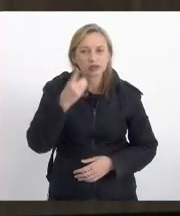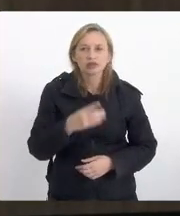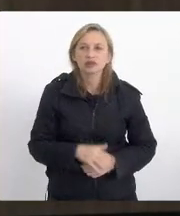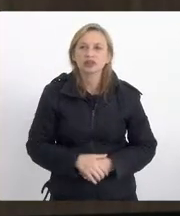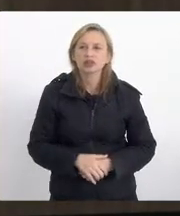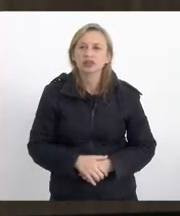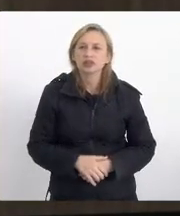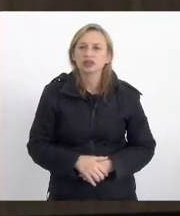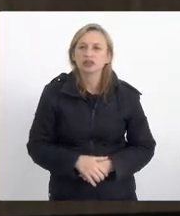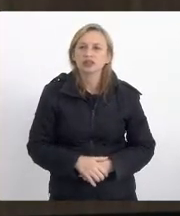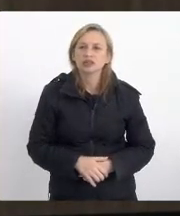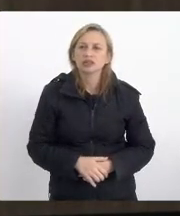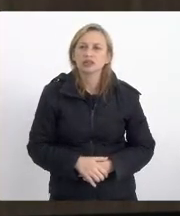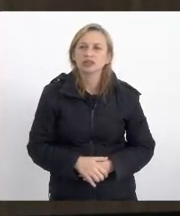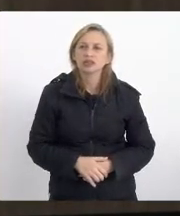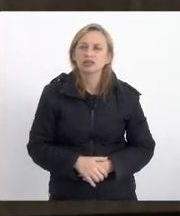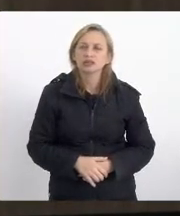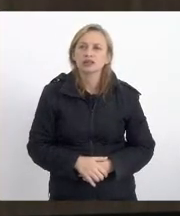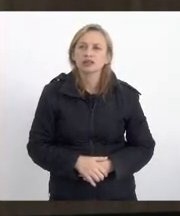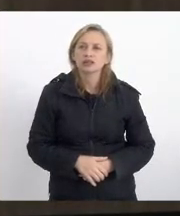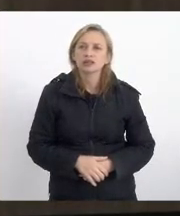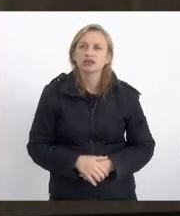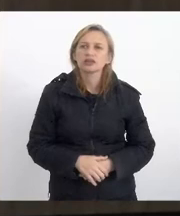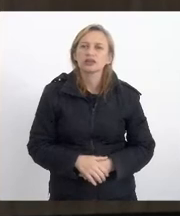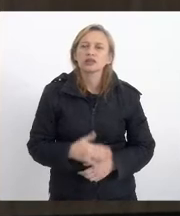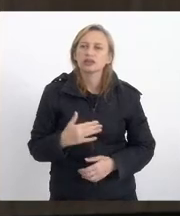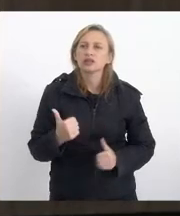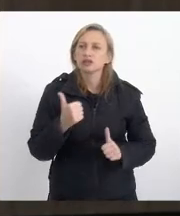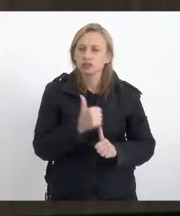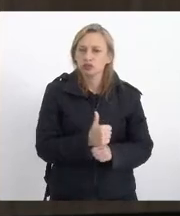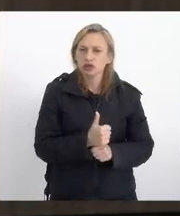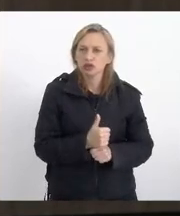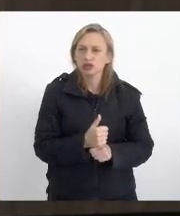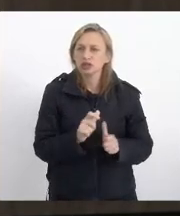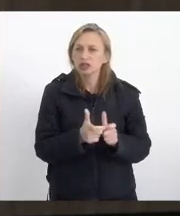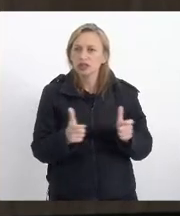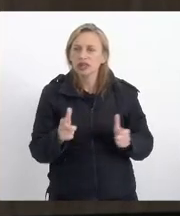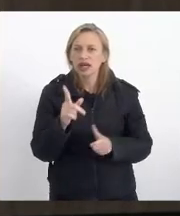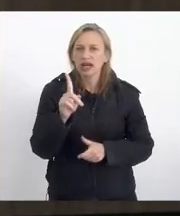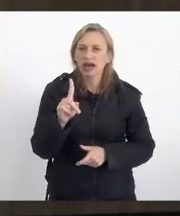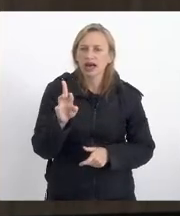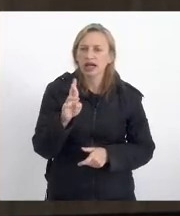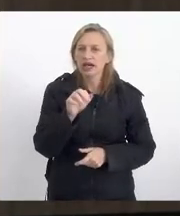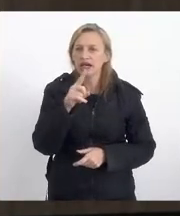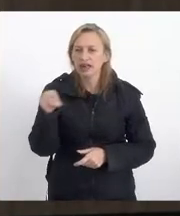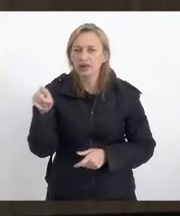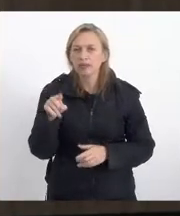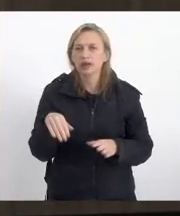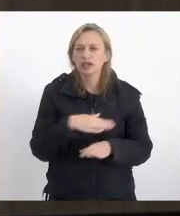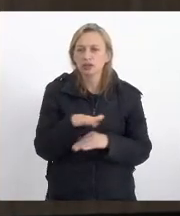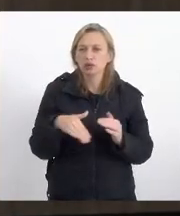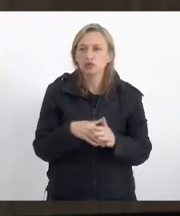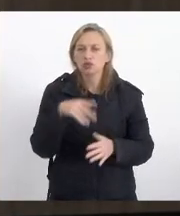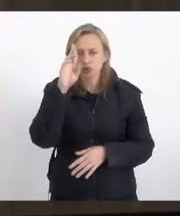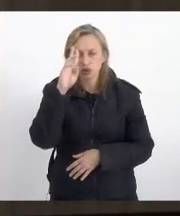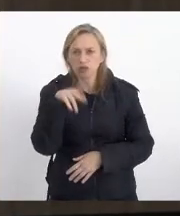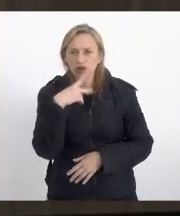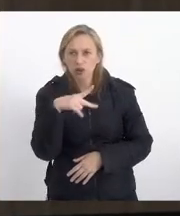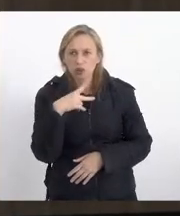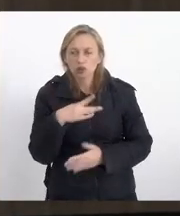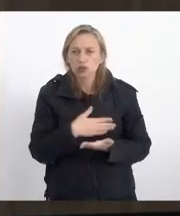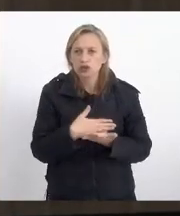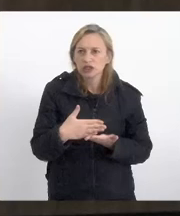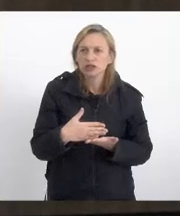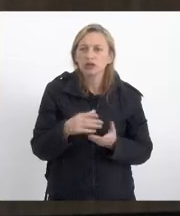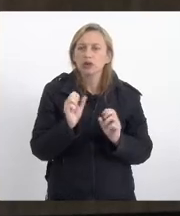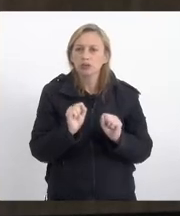por ter feito o substitutivo, ampliando a grama para todos. Como o senhor falou no início, a